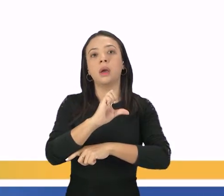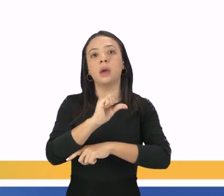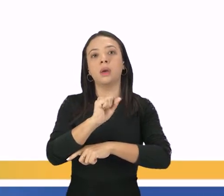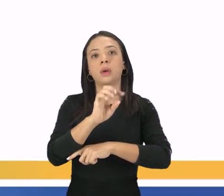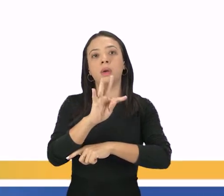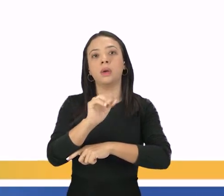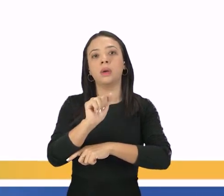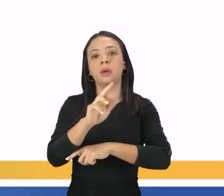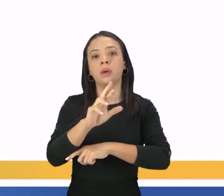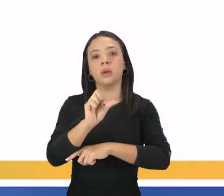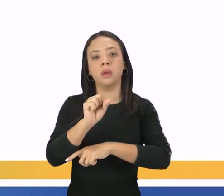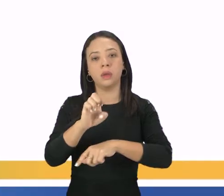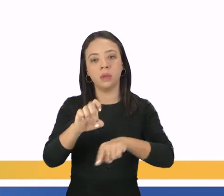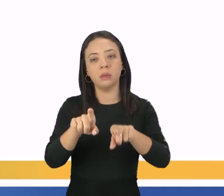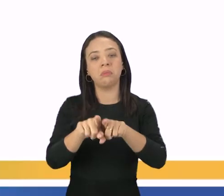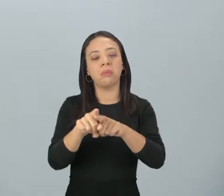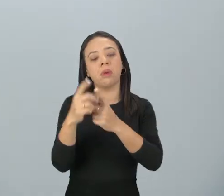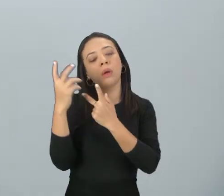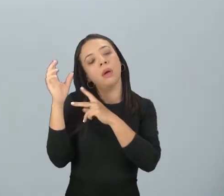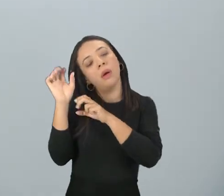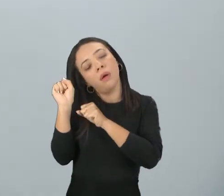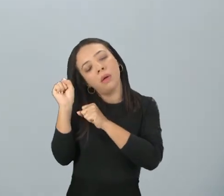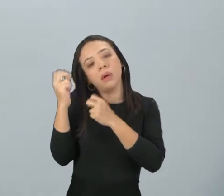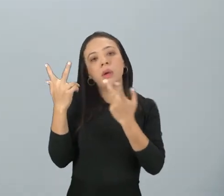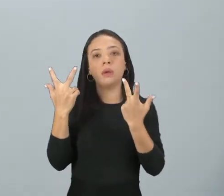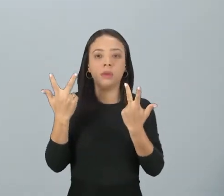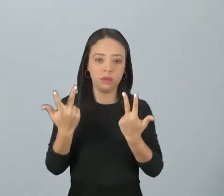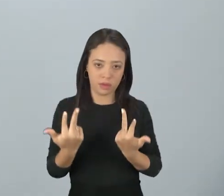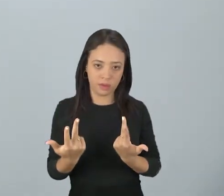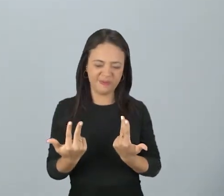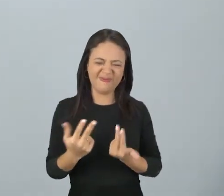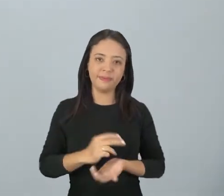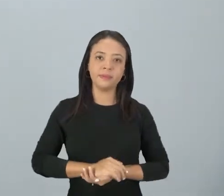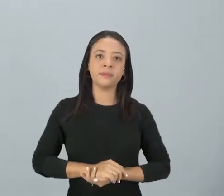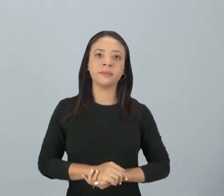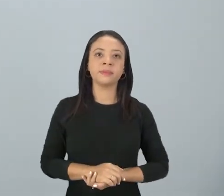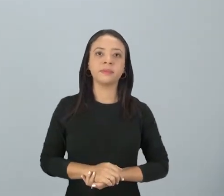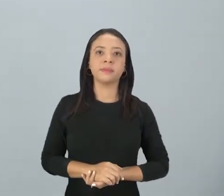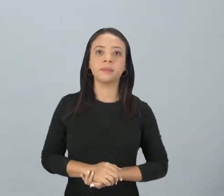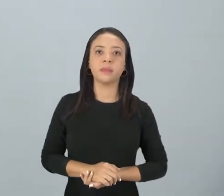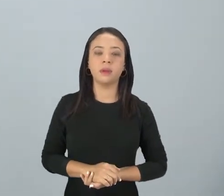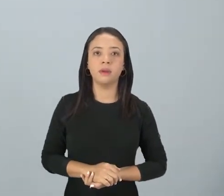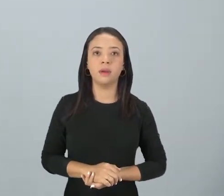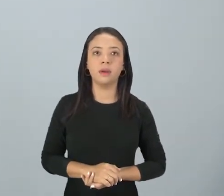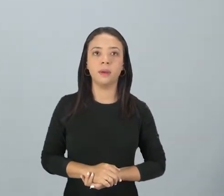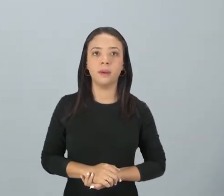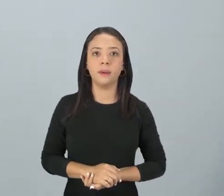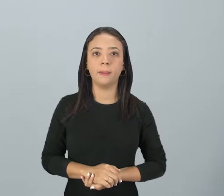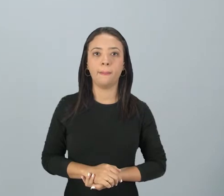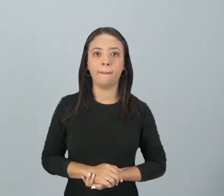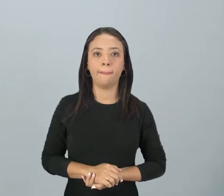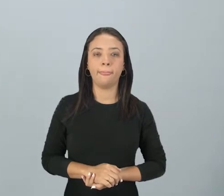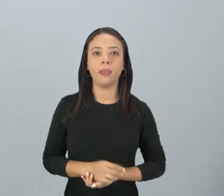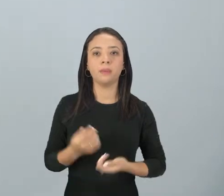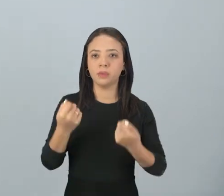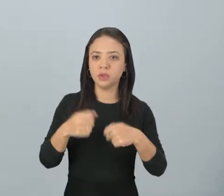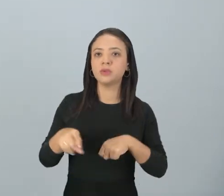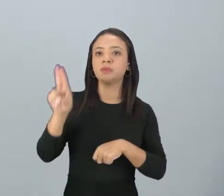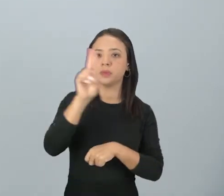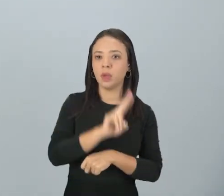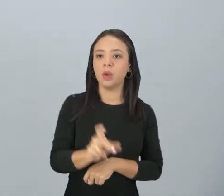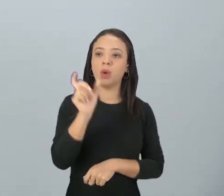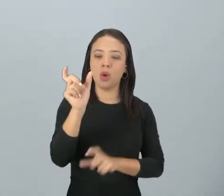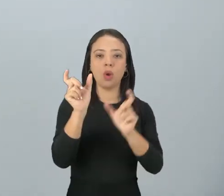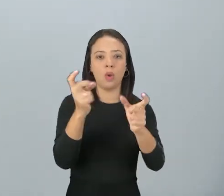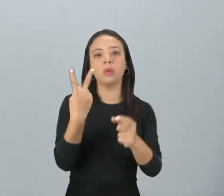são sinônimos, tá, pessoal? Tá, galerinha? Acostar ou dormir são sinônimos. Uns utilizam acostar, outros